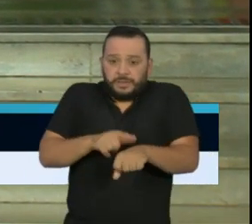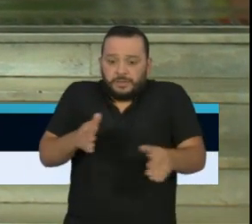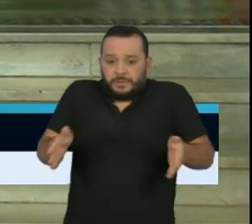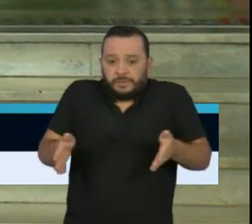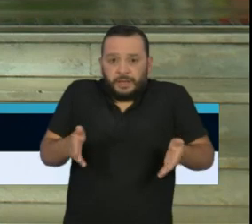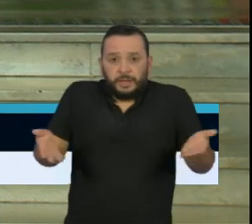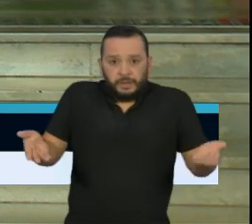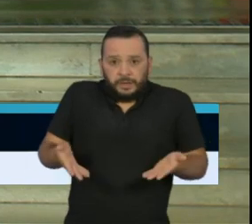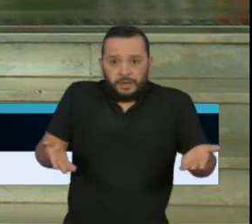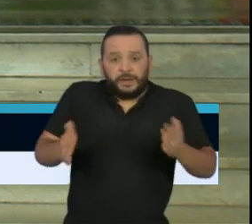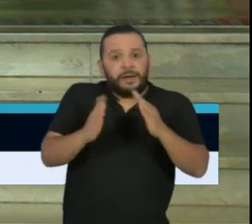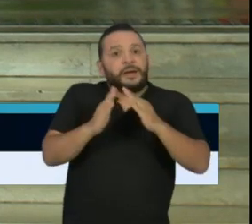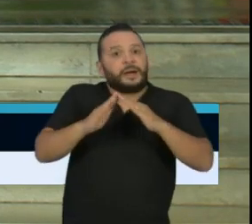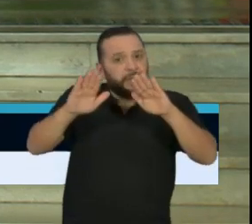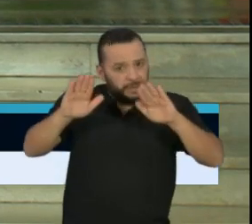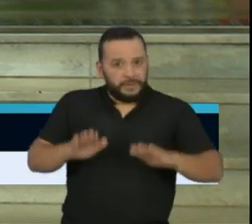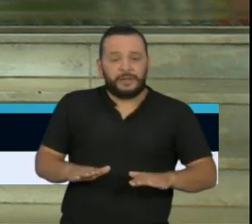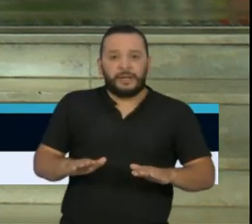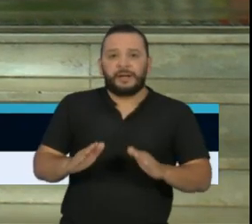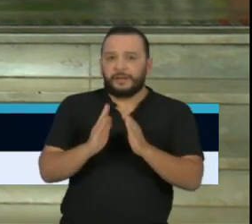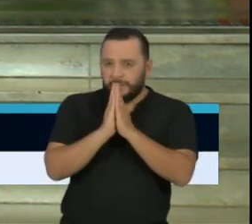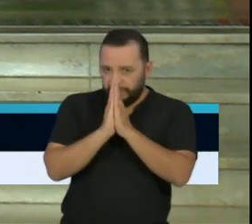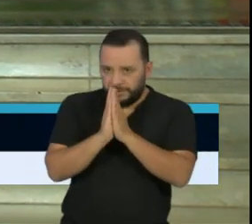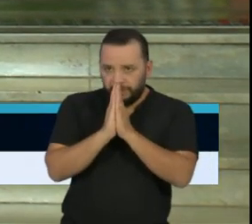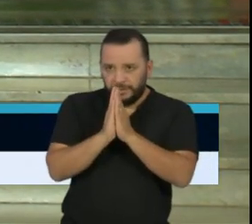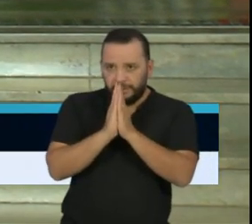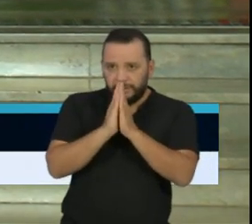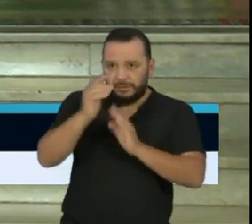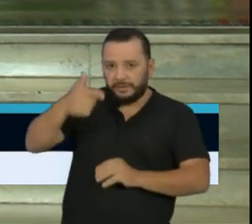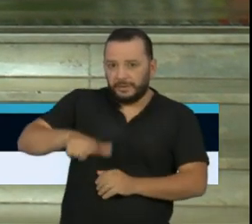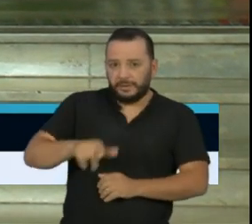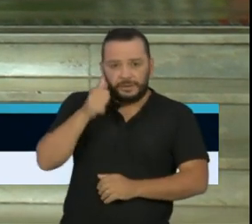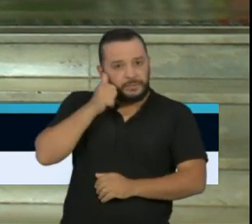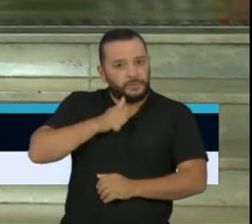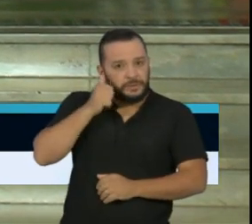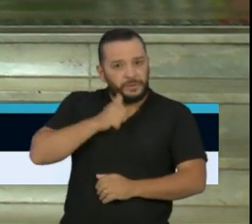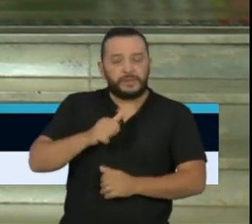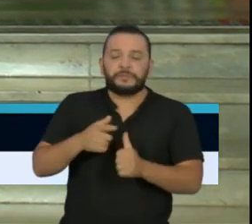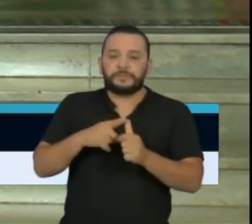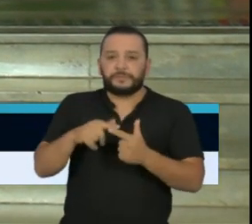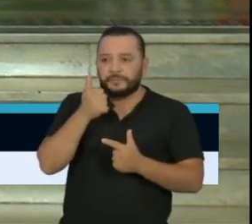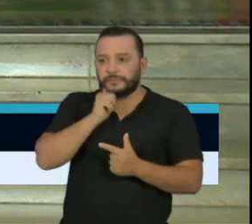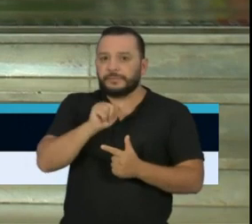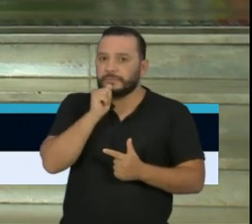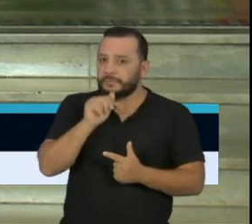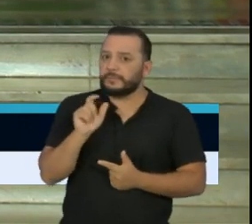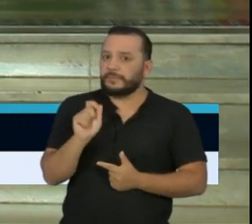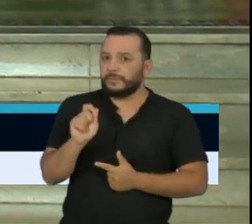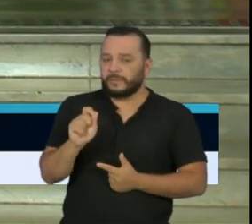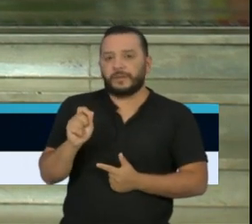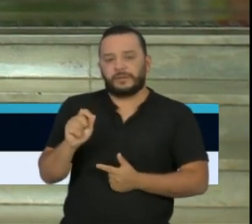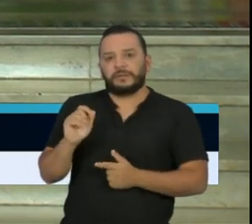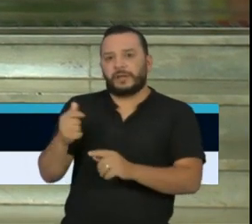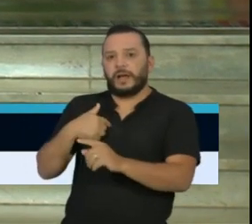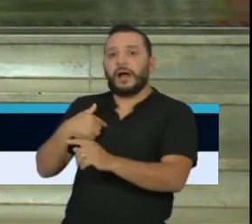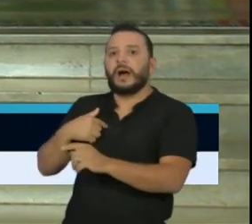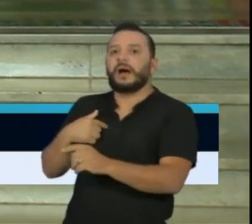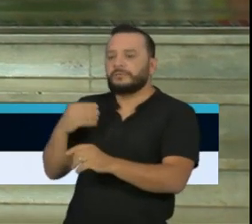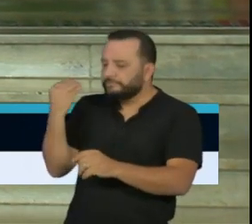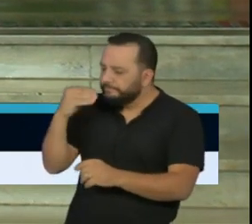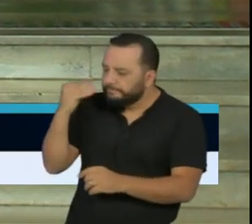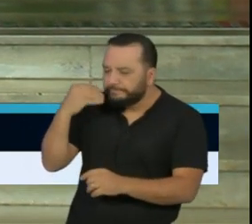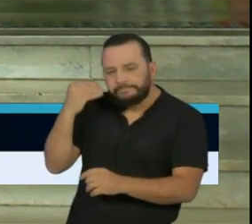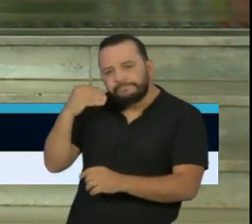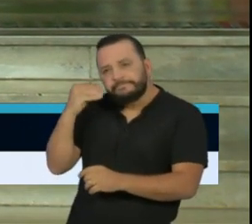favor, fiquem em casa e façam um apelo mais uma vez às mulheres, às mães, para que convençam outras pessoas